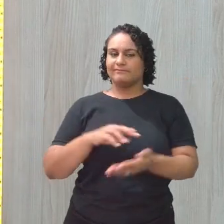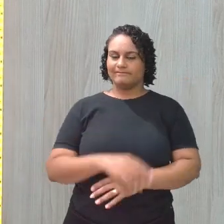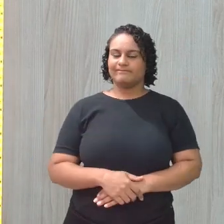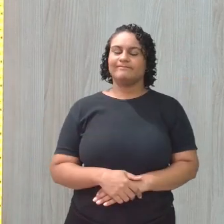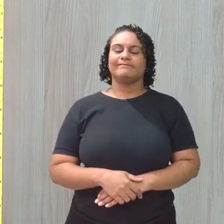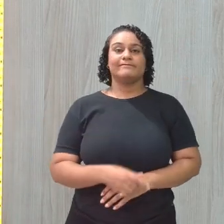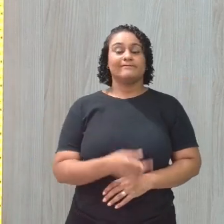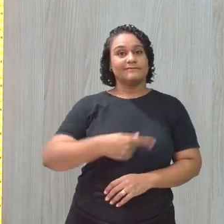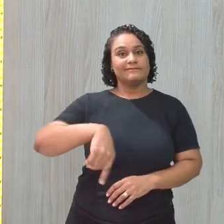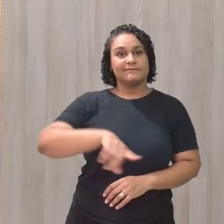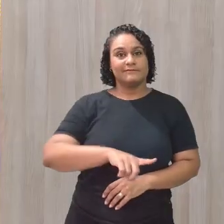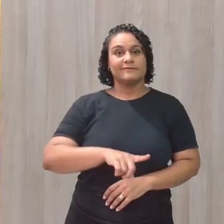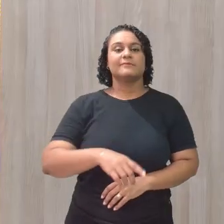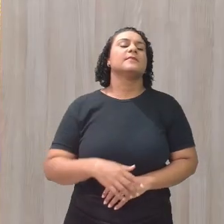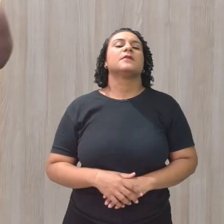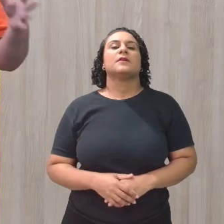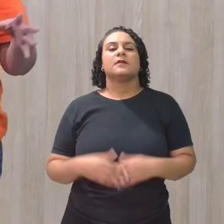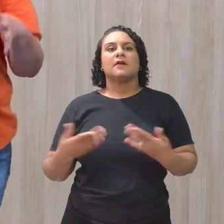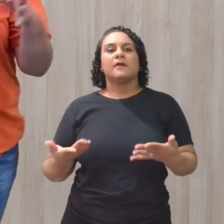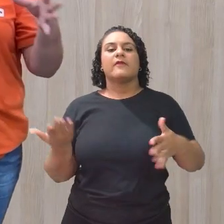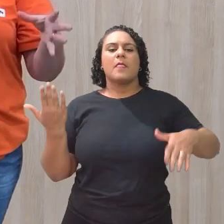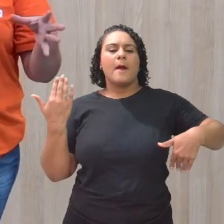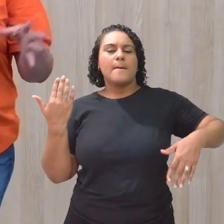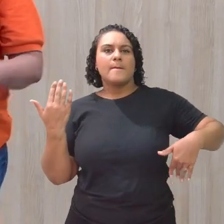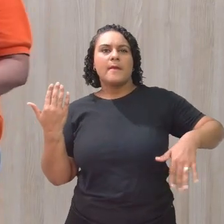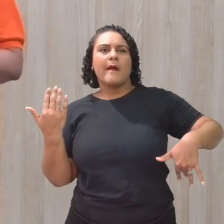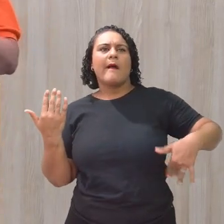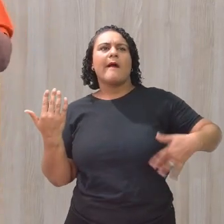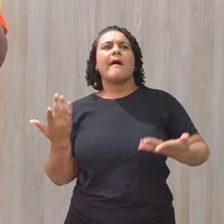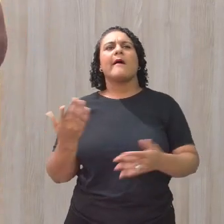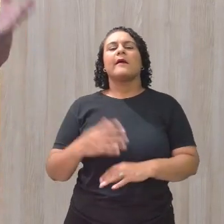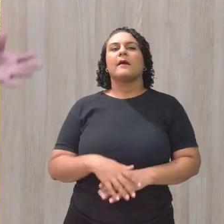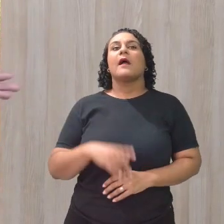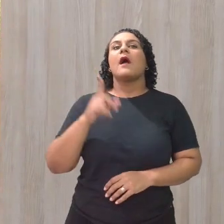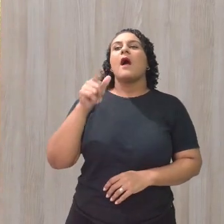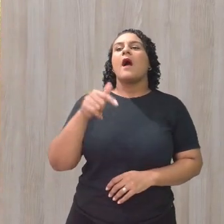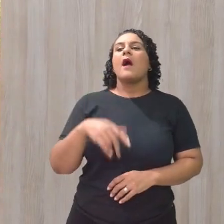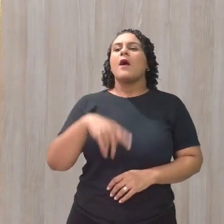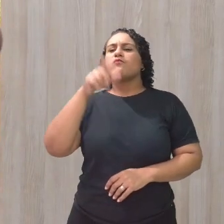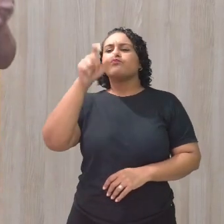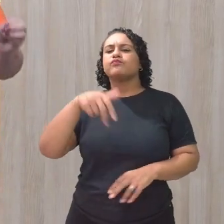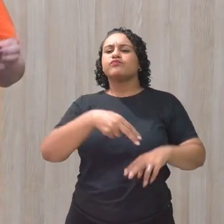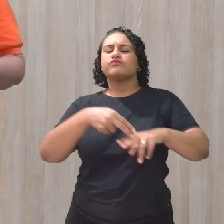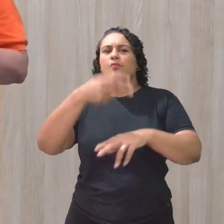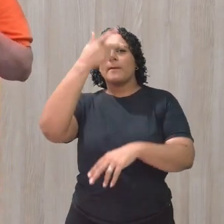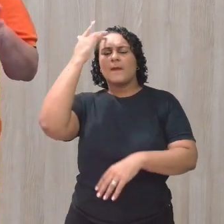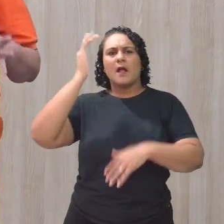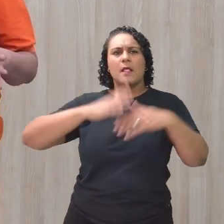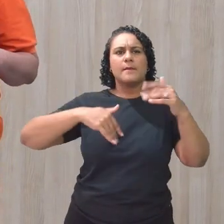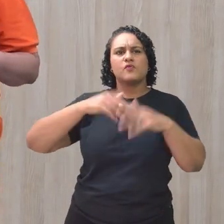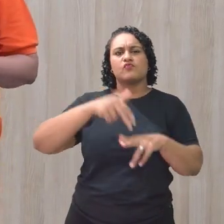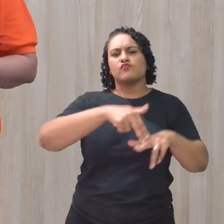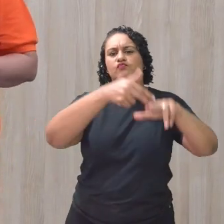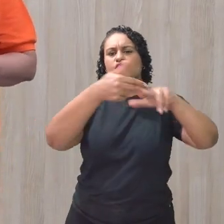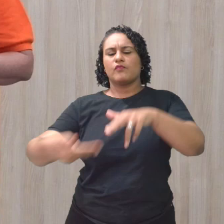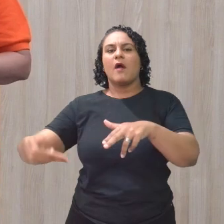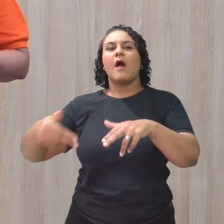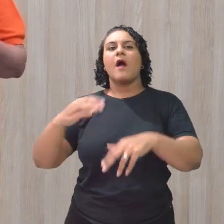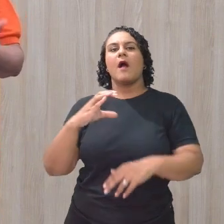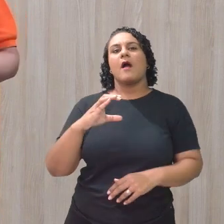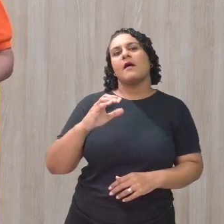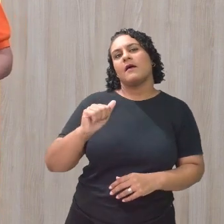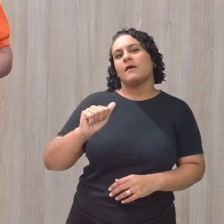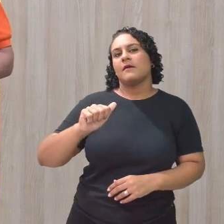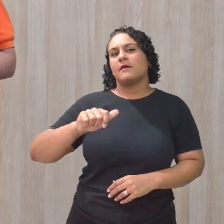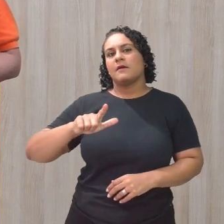quando vocês estiverem lá, né, na praia, convivendo com alguém, ele levou um caldo, ou está assistindo aí um campeonato, esse caldo é